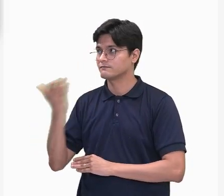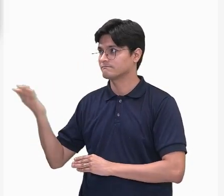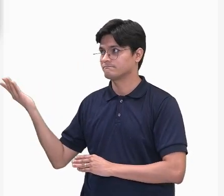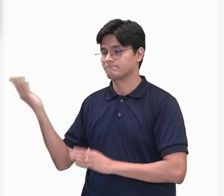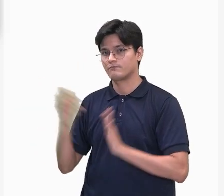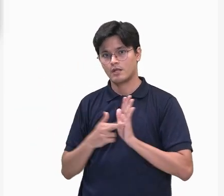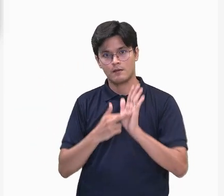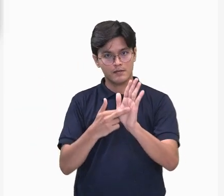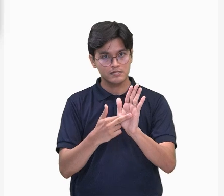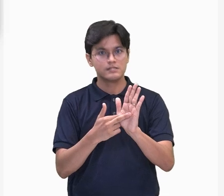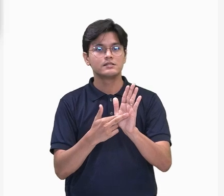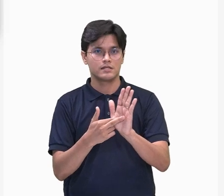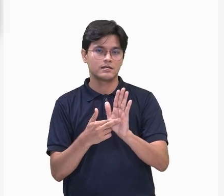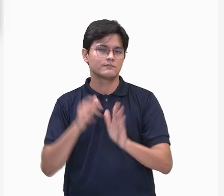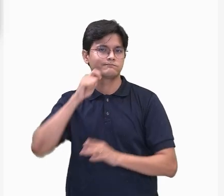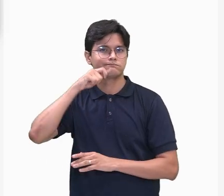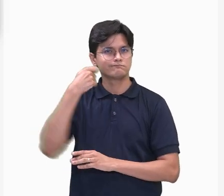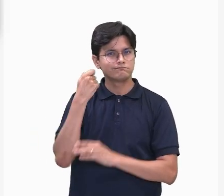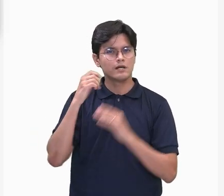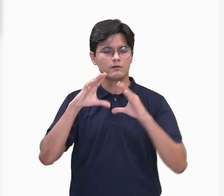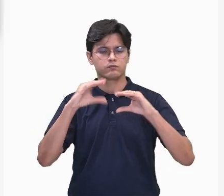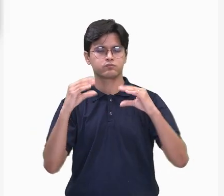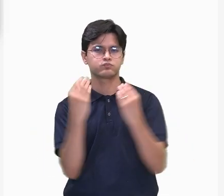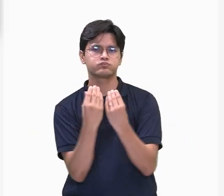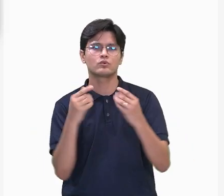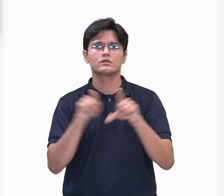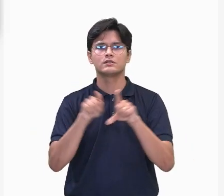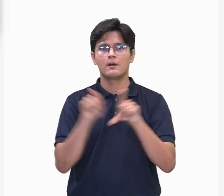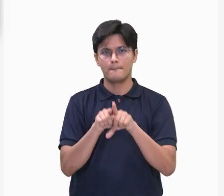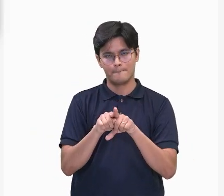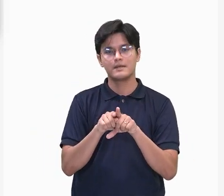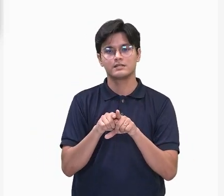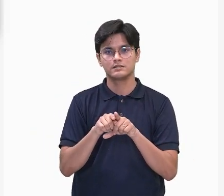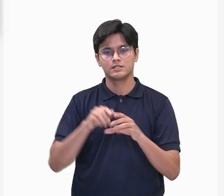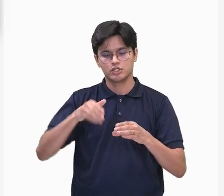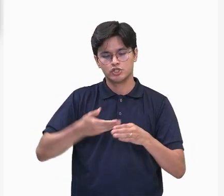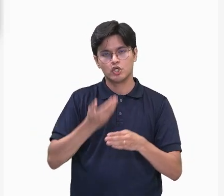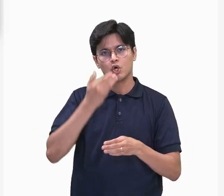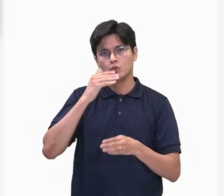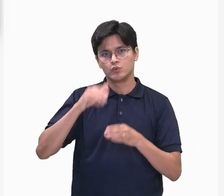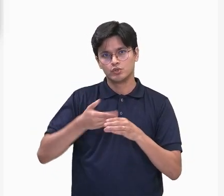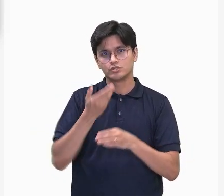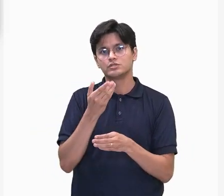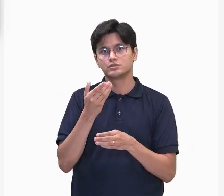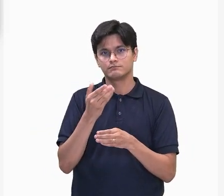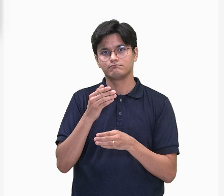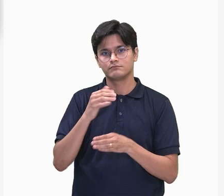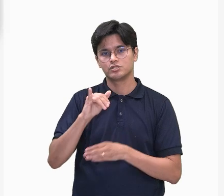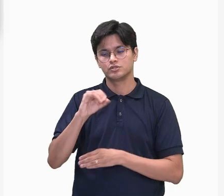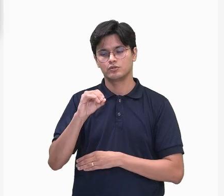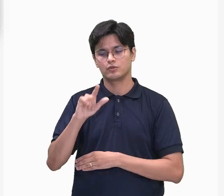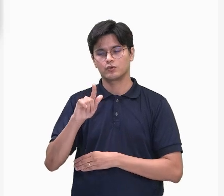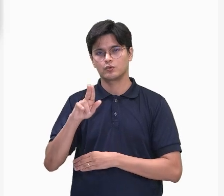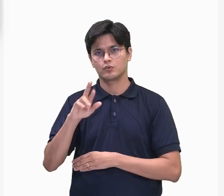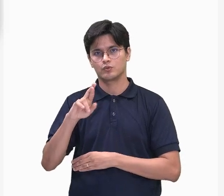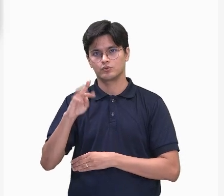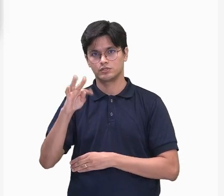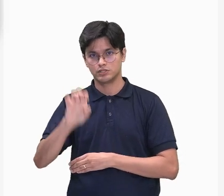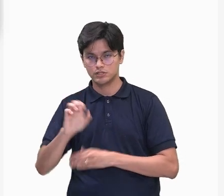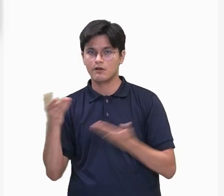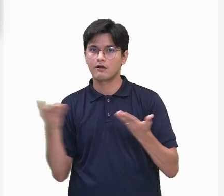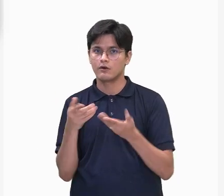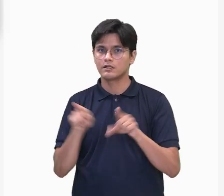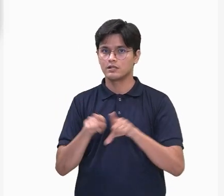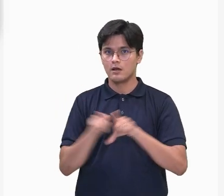esses pães fofinhos, o iogurte também, né, nesse processo de produção. Tá? E aí a gente vai observar a relação